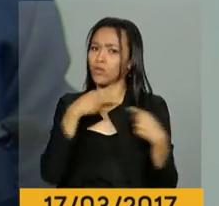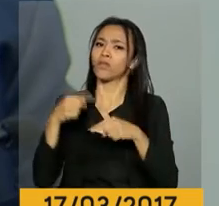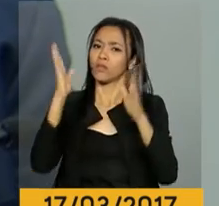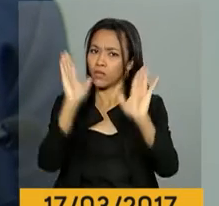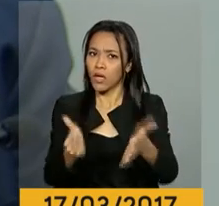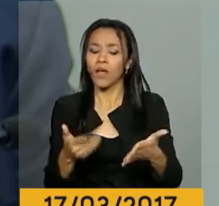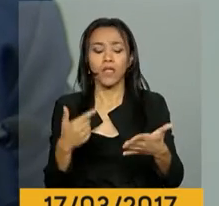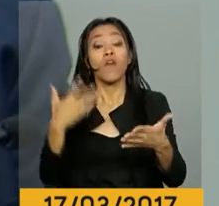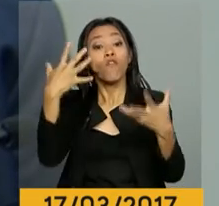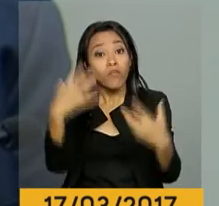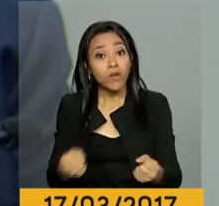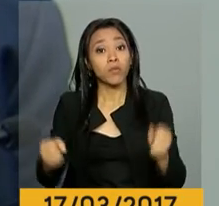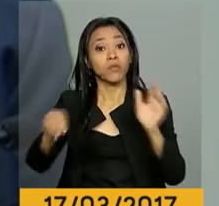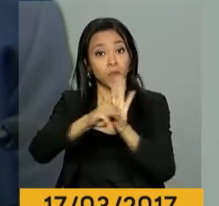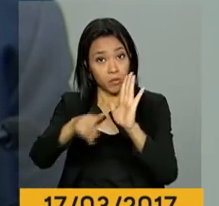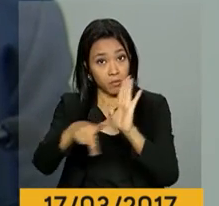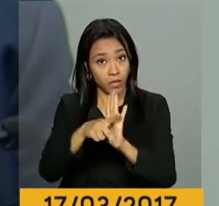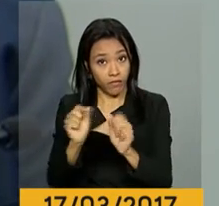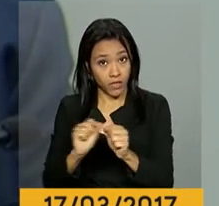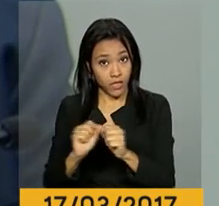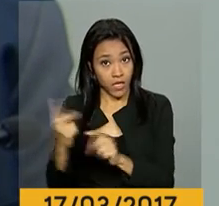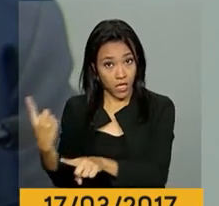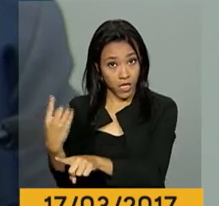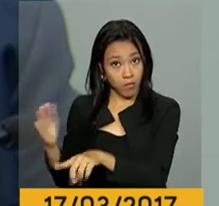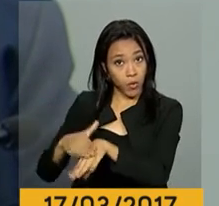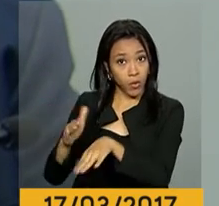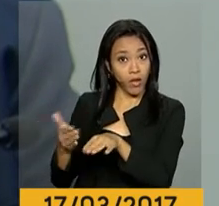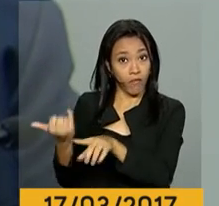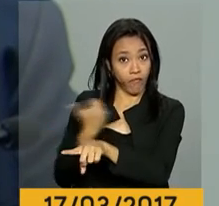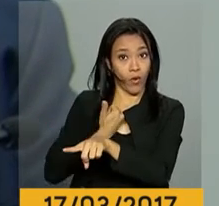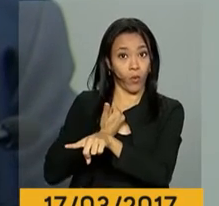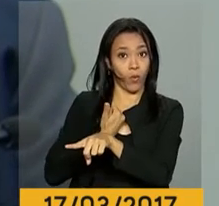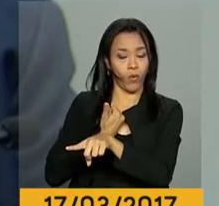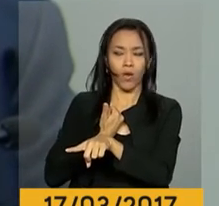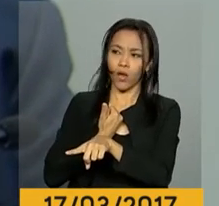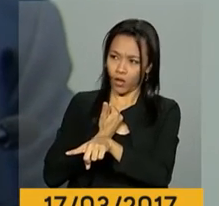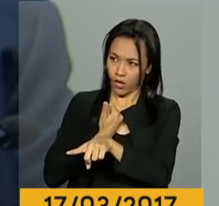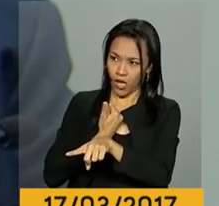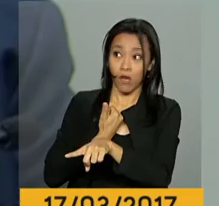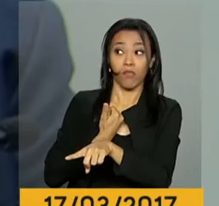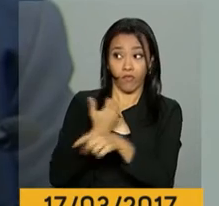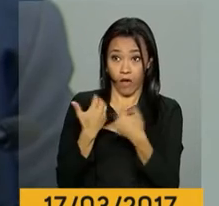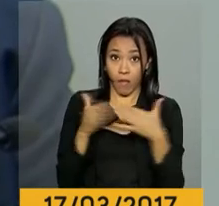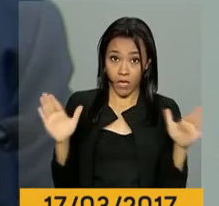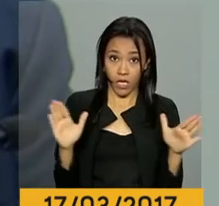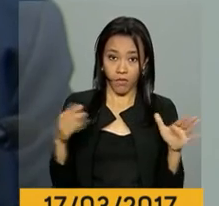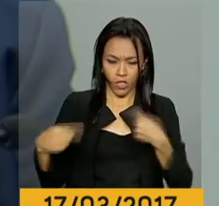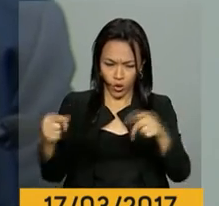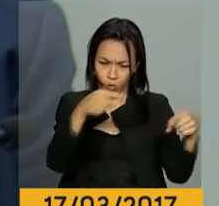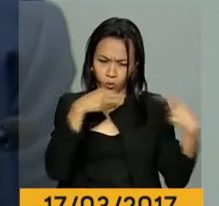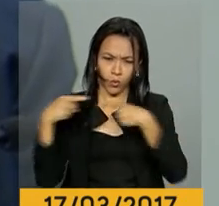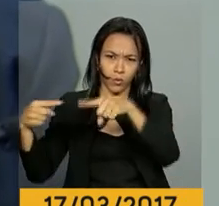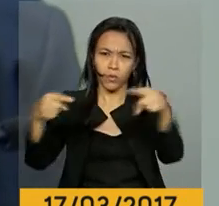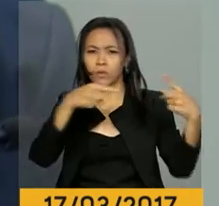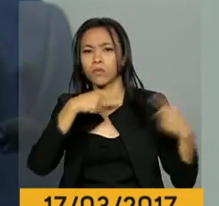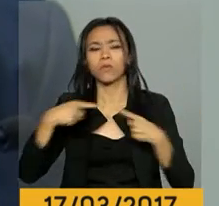vamos fazer por medida provisória. Vai criar uma grande discussão e, de fato, proposto por medida